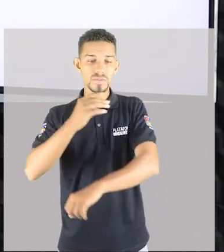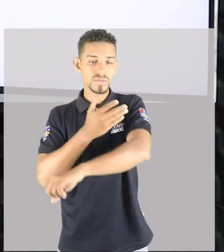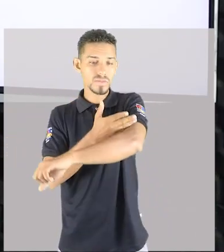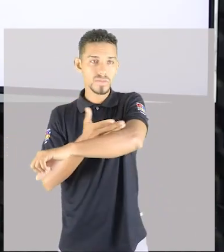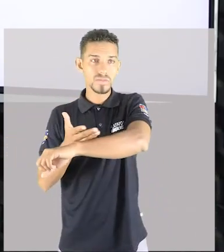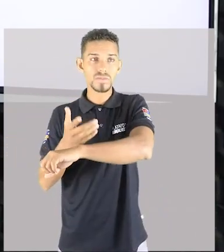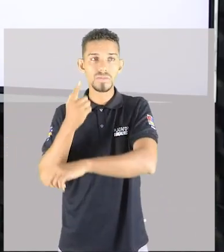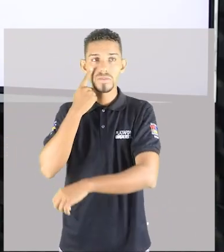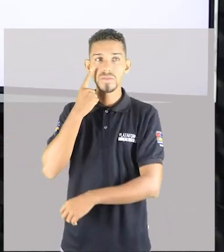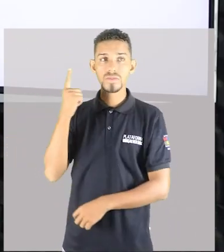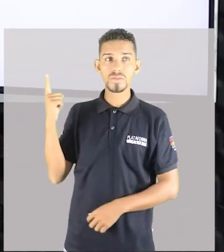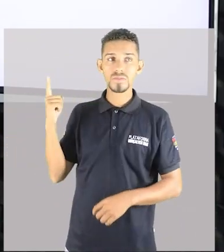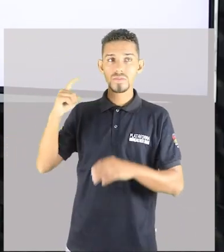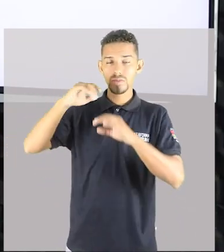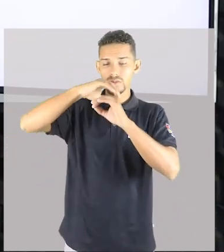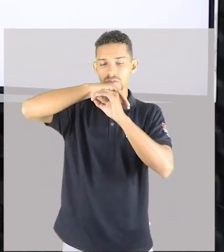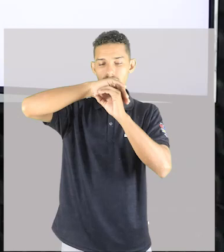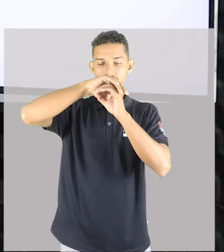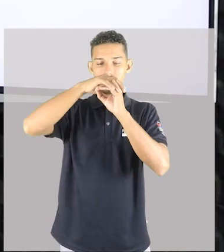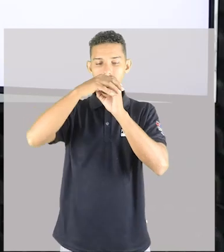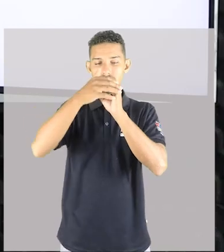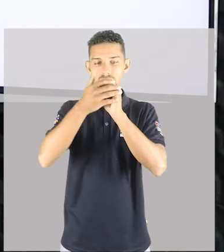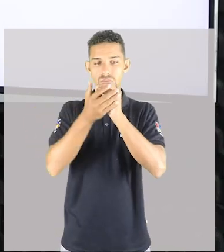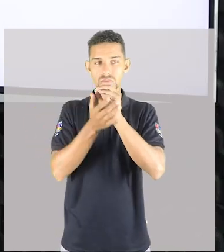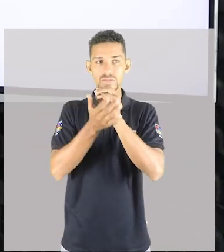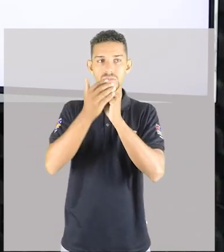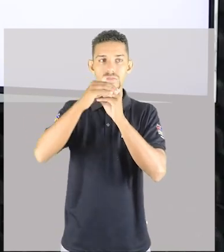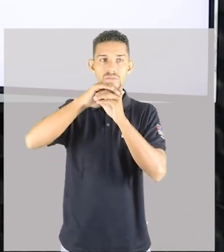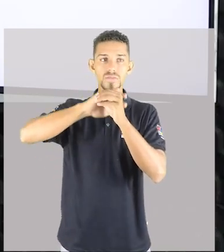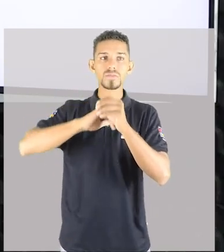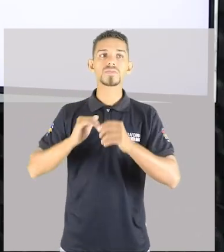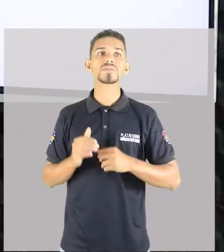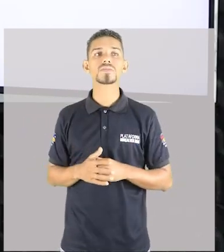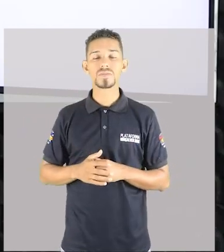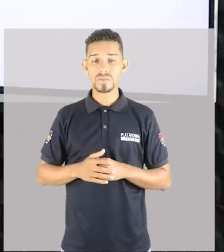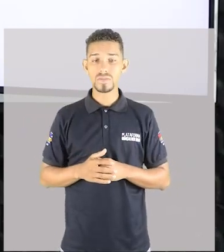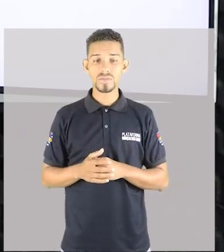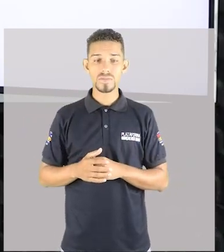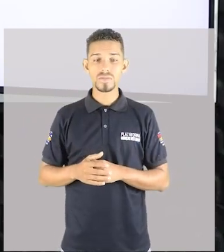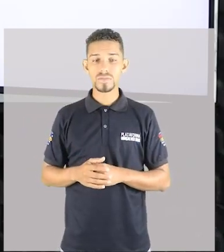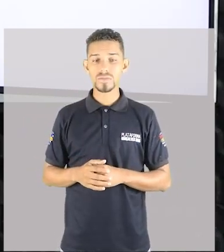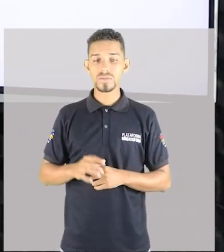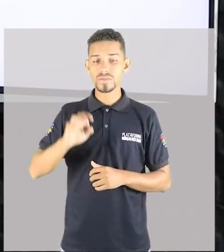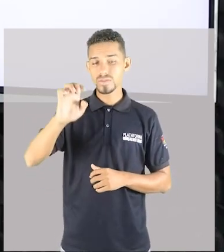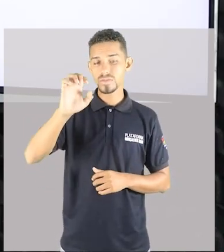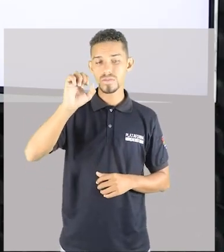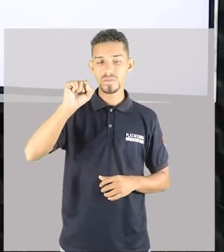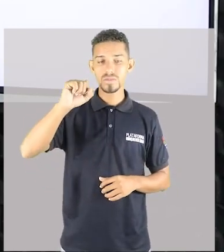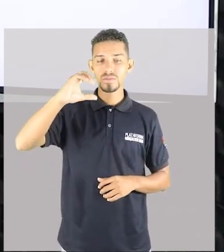A esclera, essa parte toda aqui, ó. Tá? A esclera ou esclerótica.